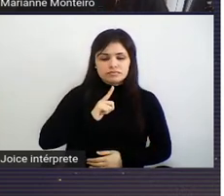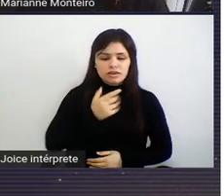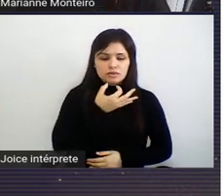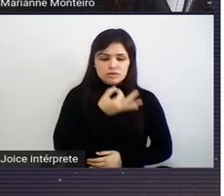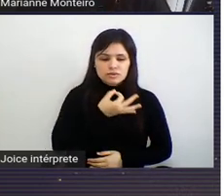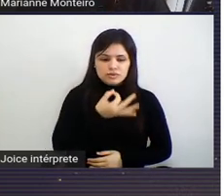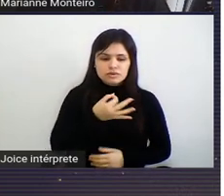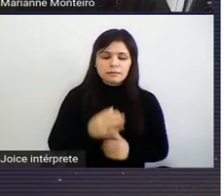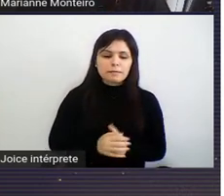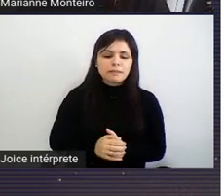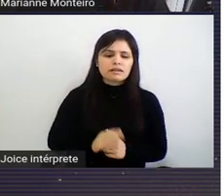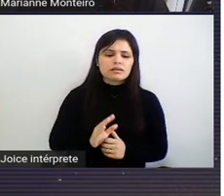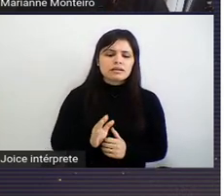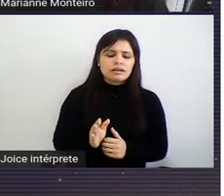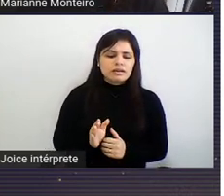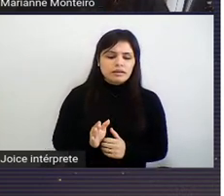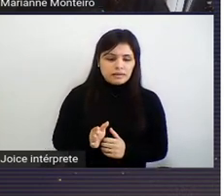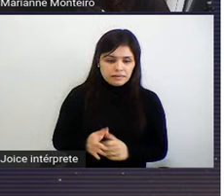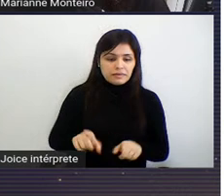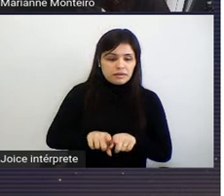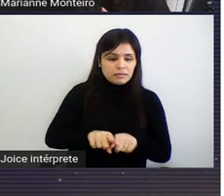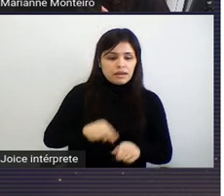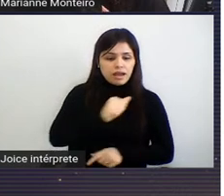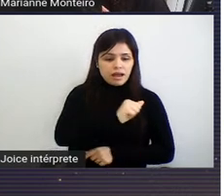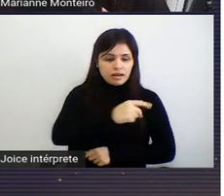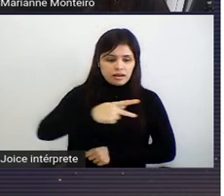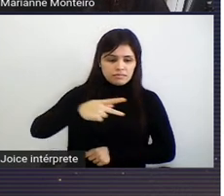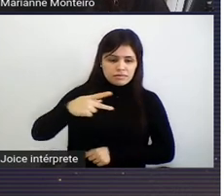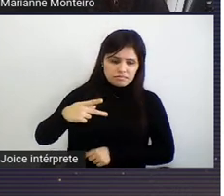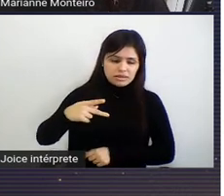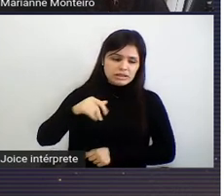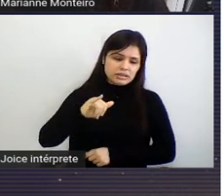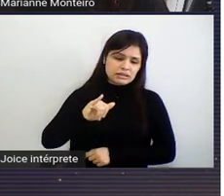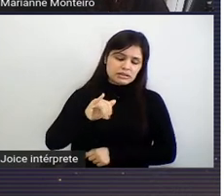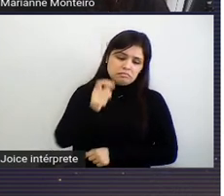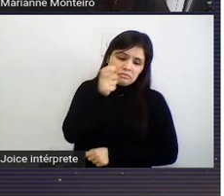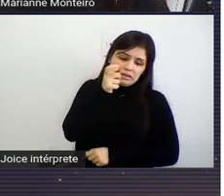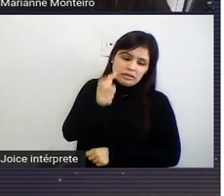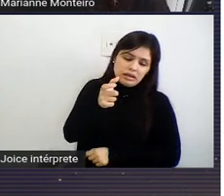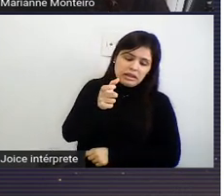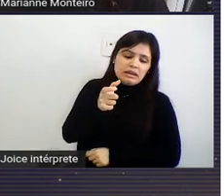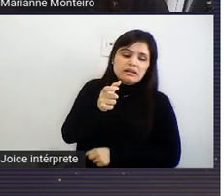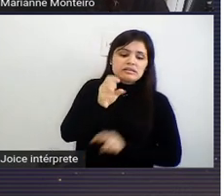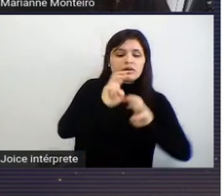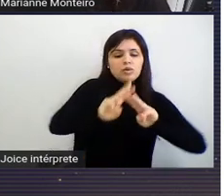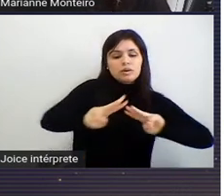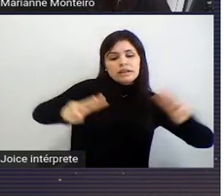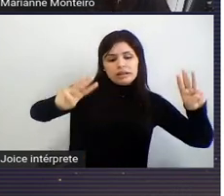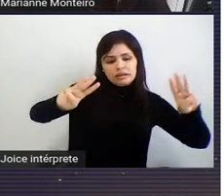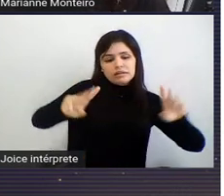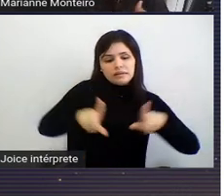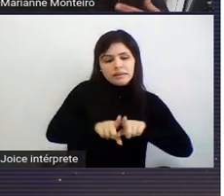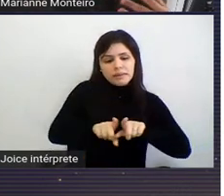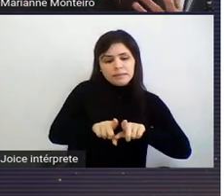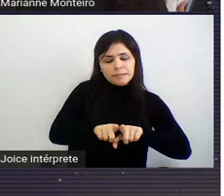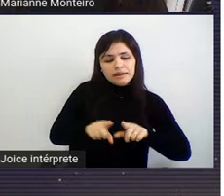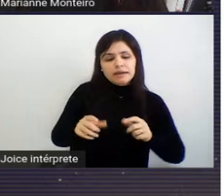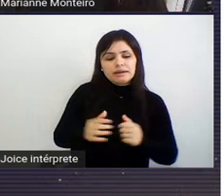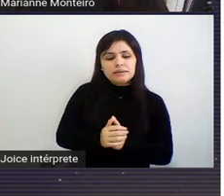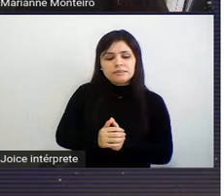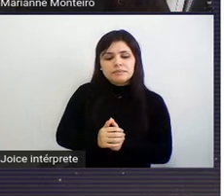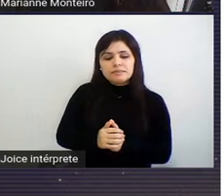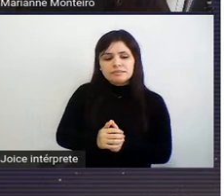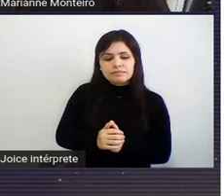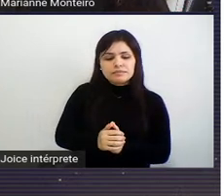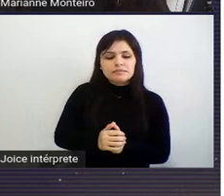bem divertido. Até aplicativos, se interessar, páginas web, bibliotecas, fazer análise